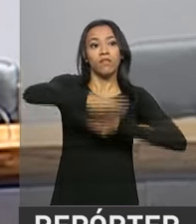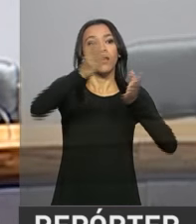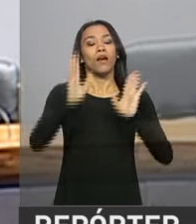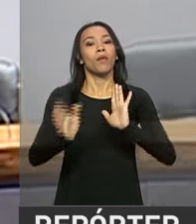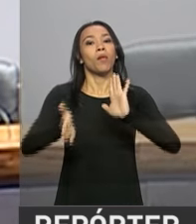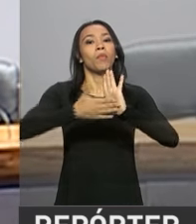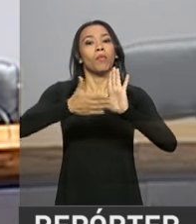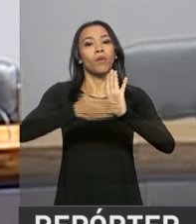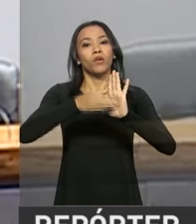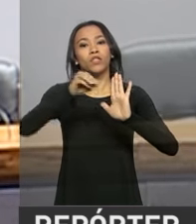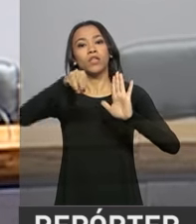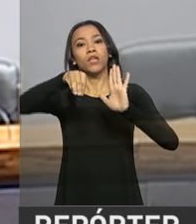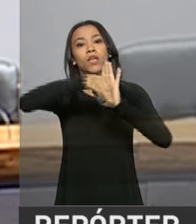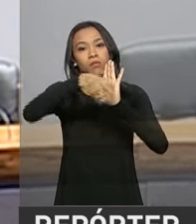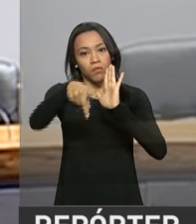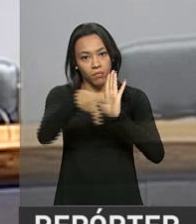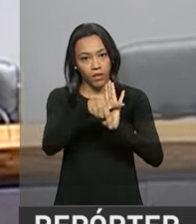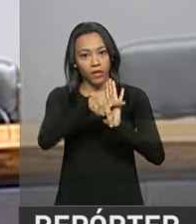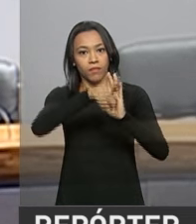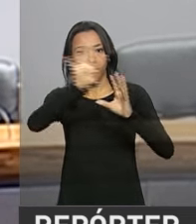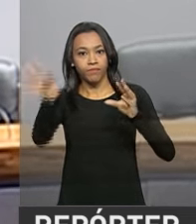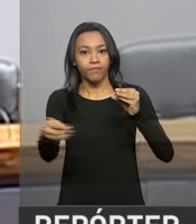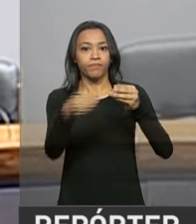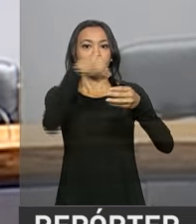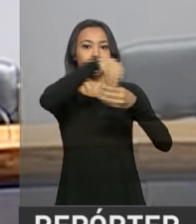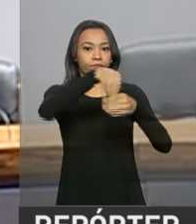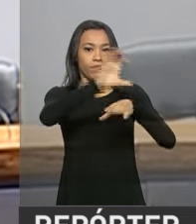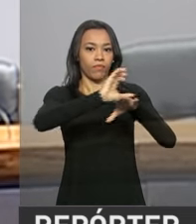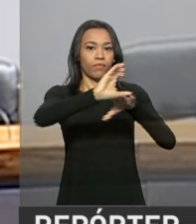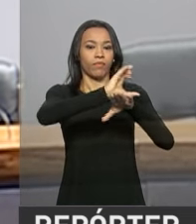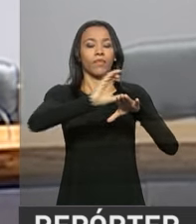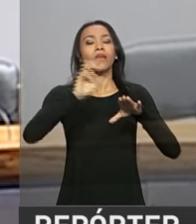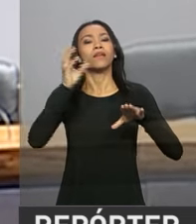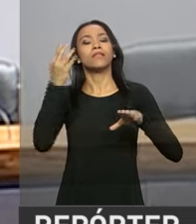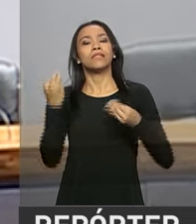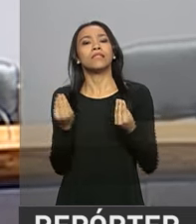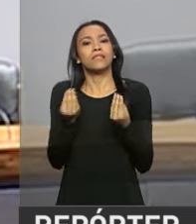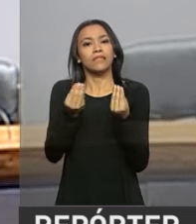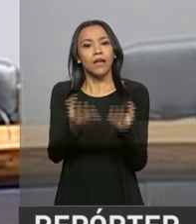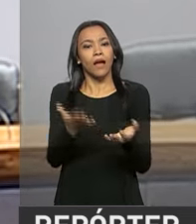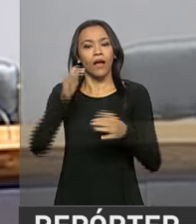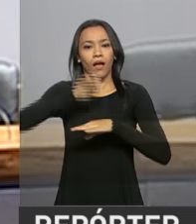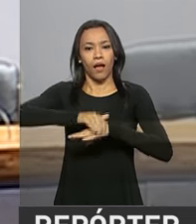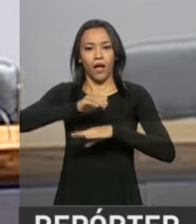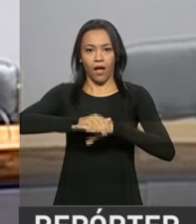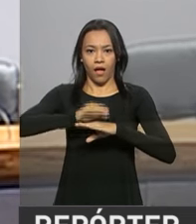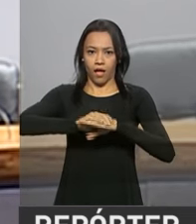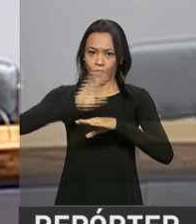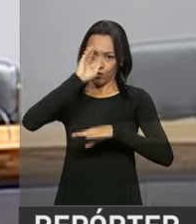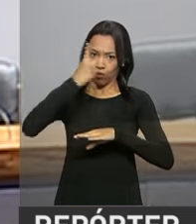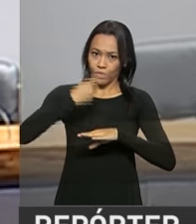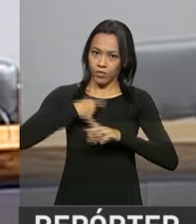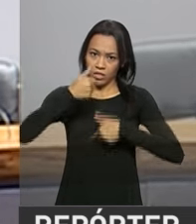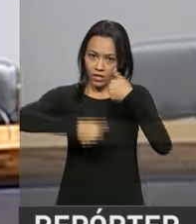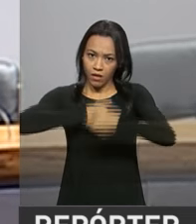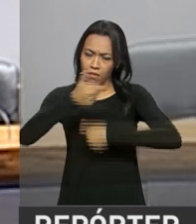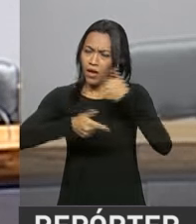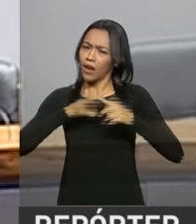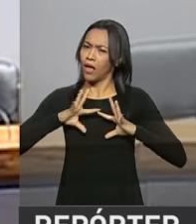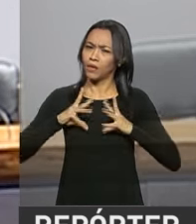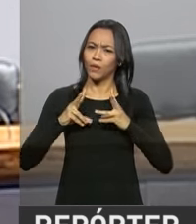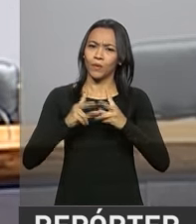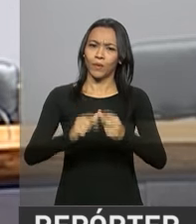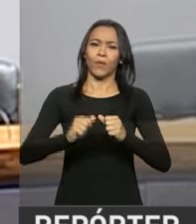de emenda à Constituição que dá autonomia de trabalho e de decisão a toda a diretoria do Banco Central. Vamos